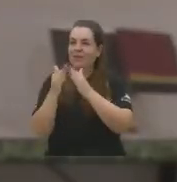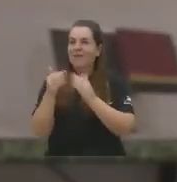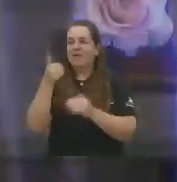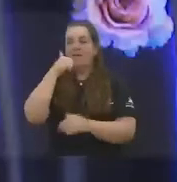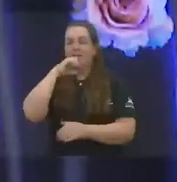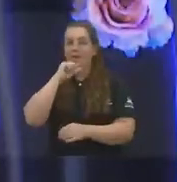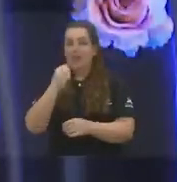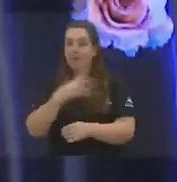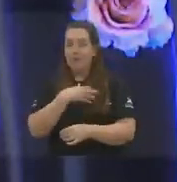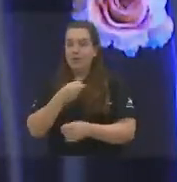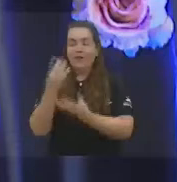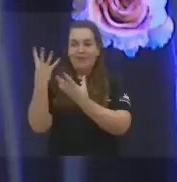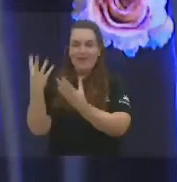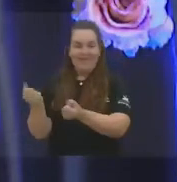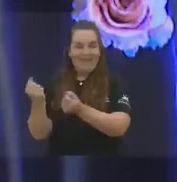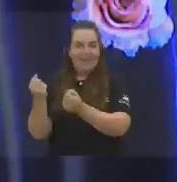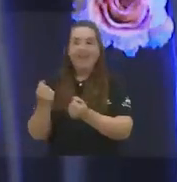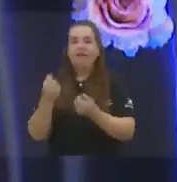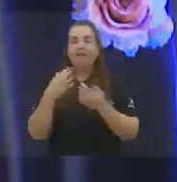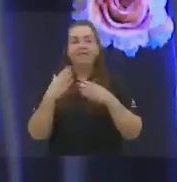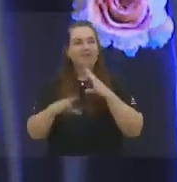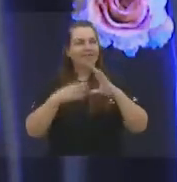cantando.